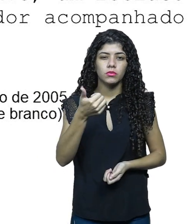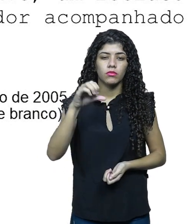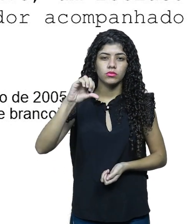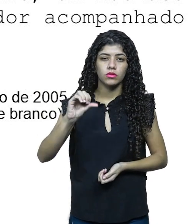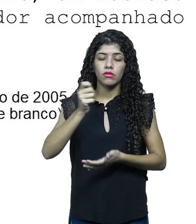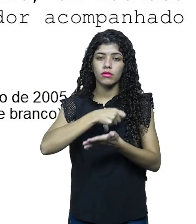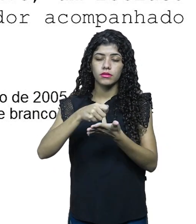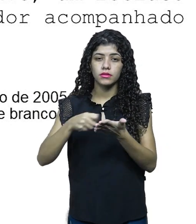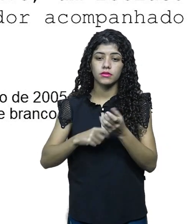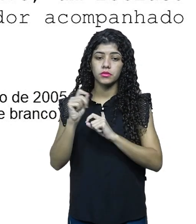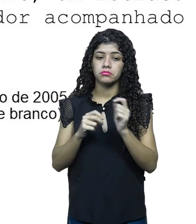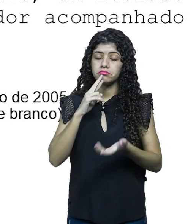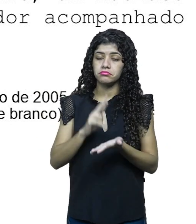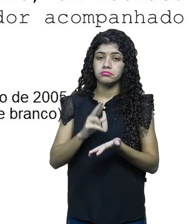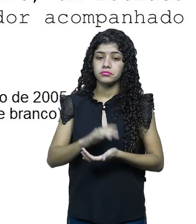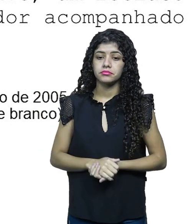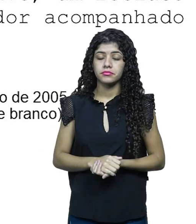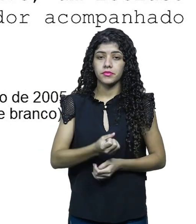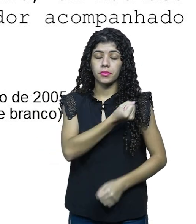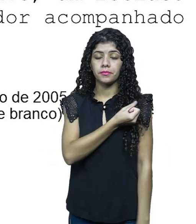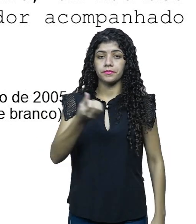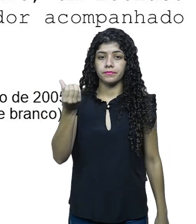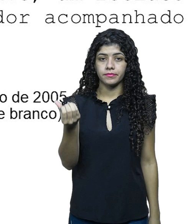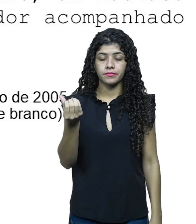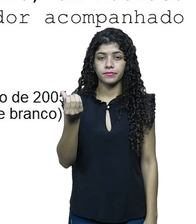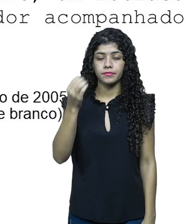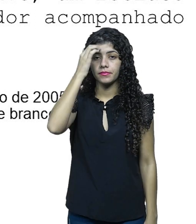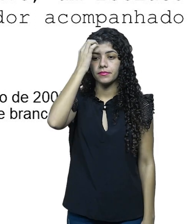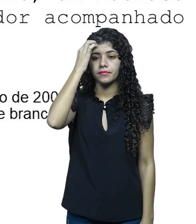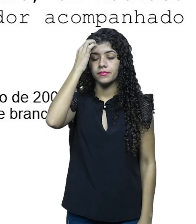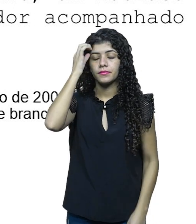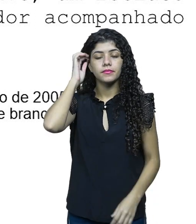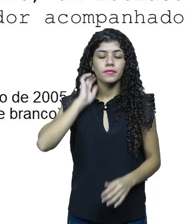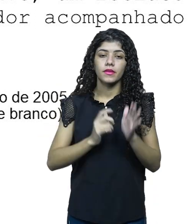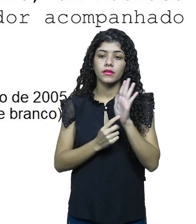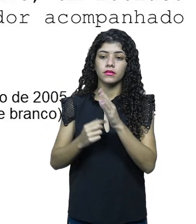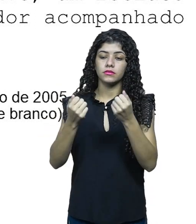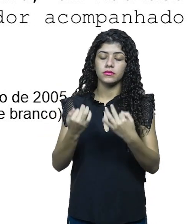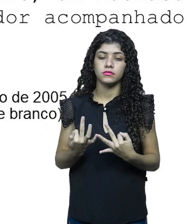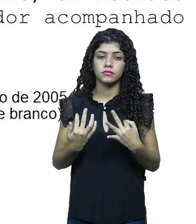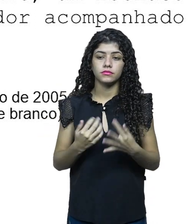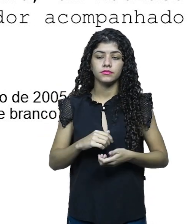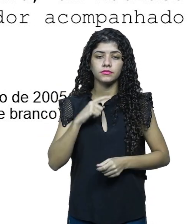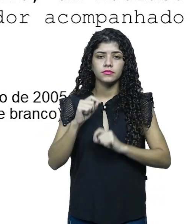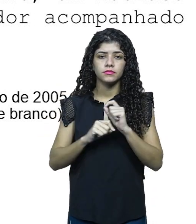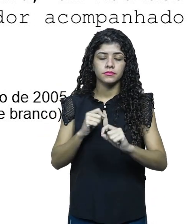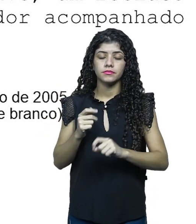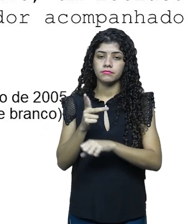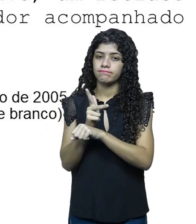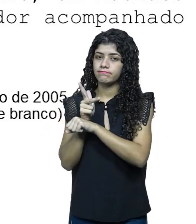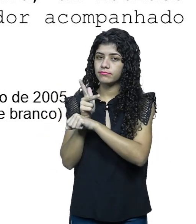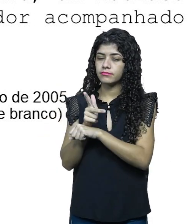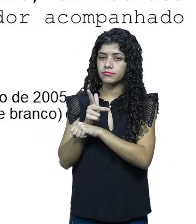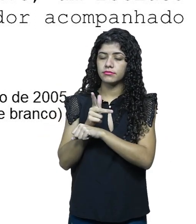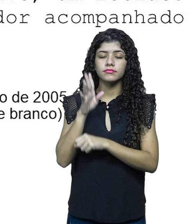Anthony McCarthy. Lá na página 6, ainda na exposição do enredo, tem uma